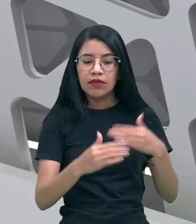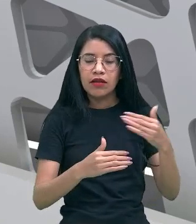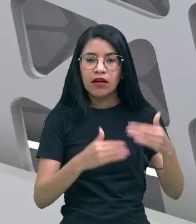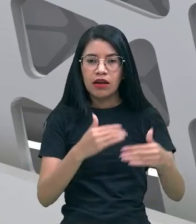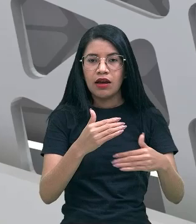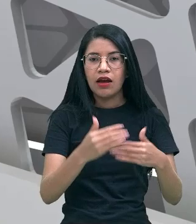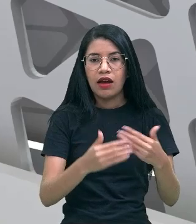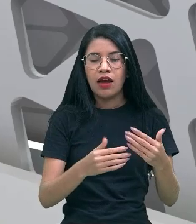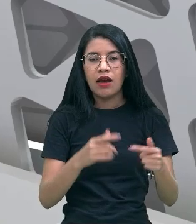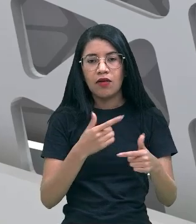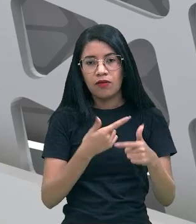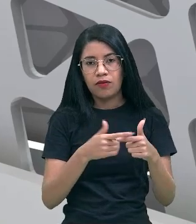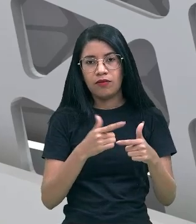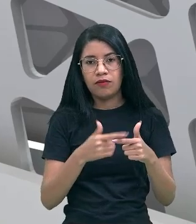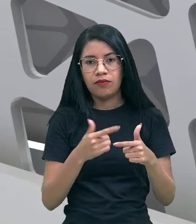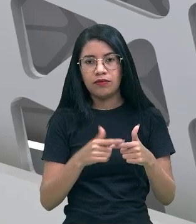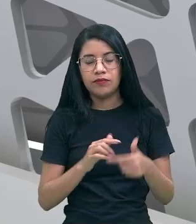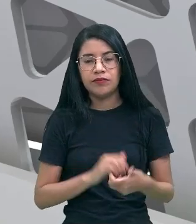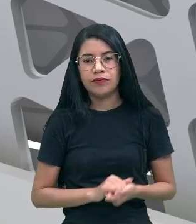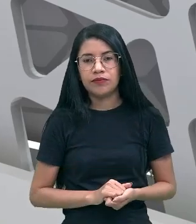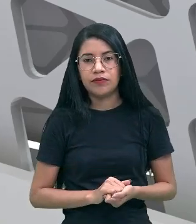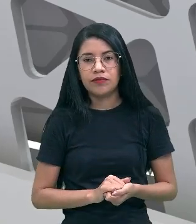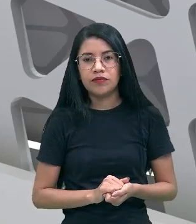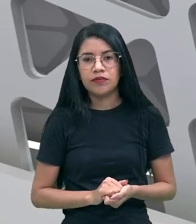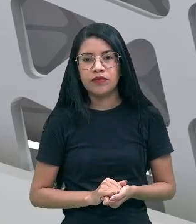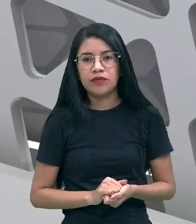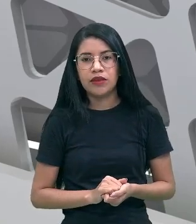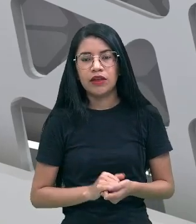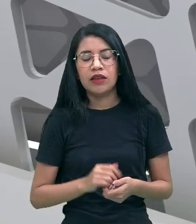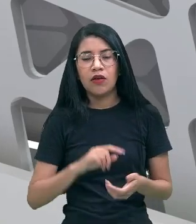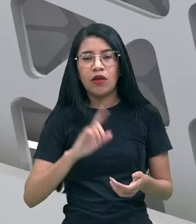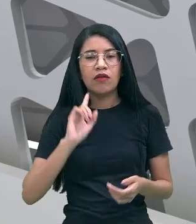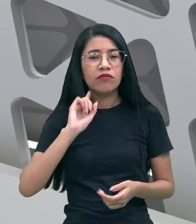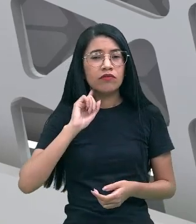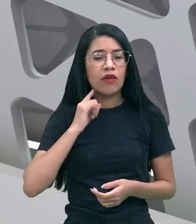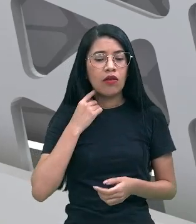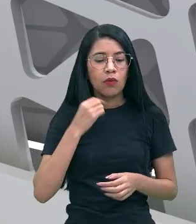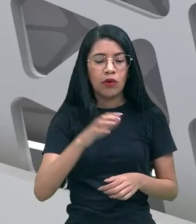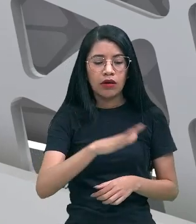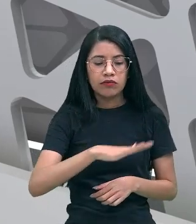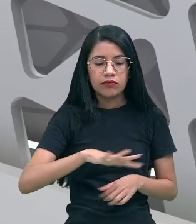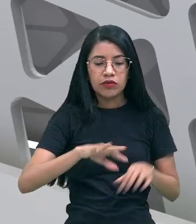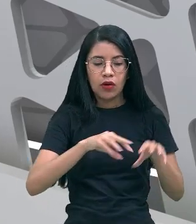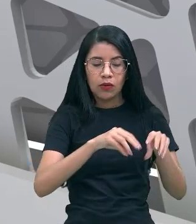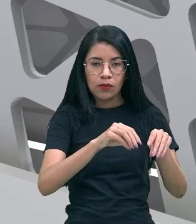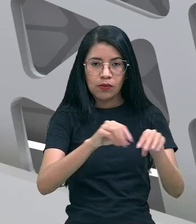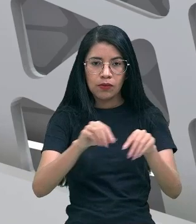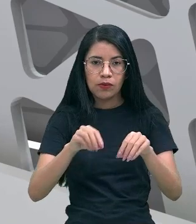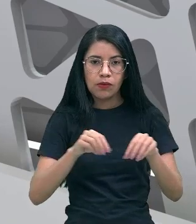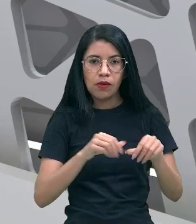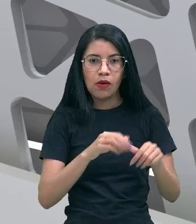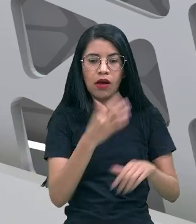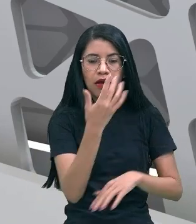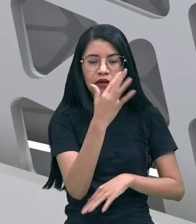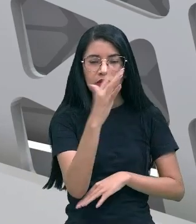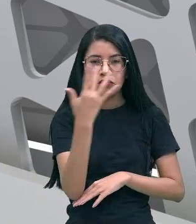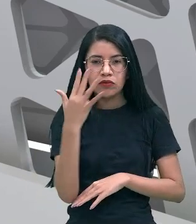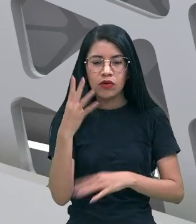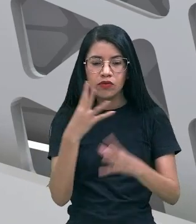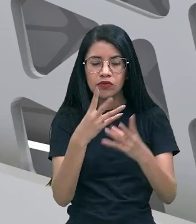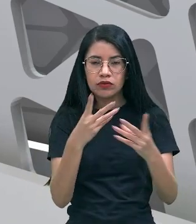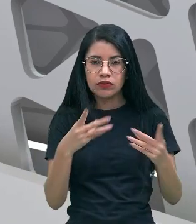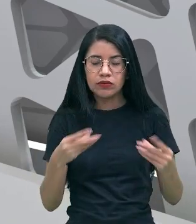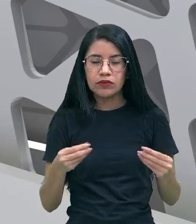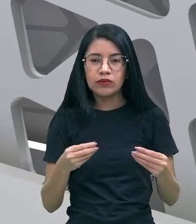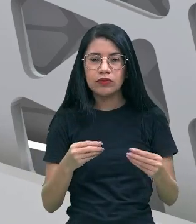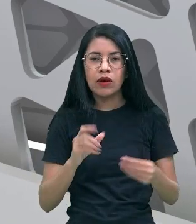constantemente é que é o problema. Então a chuva ácida vai poluir o solo, vai matar plantas, vai